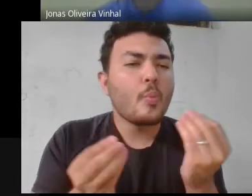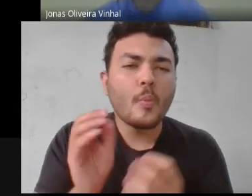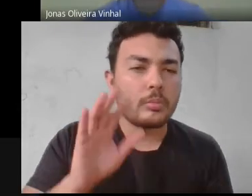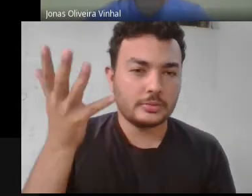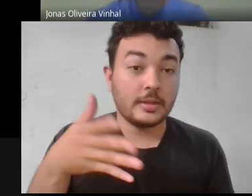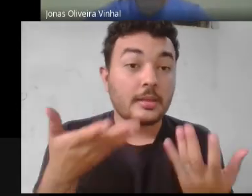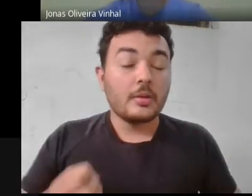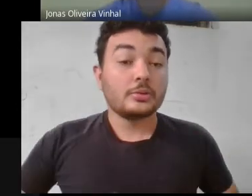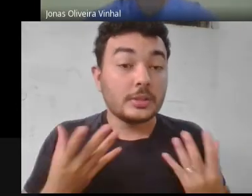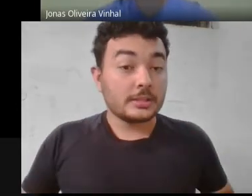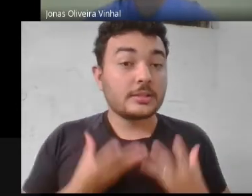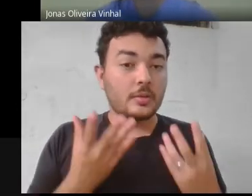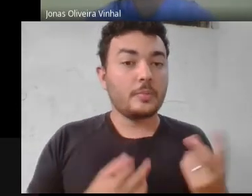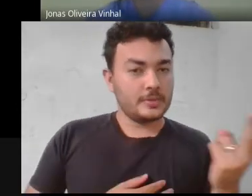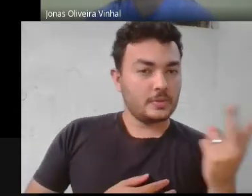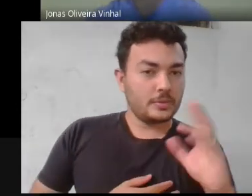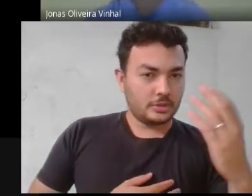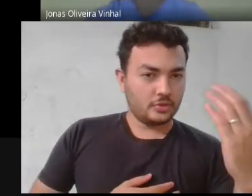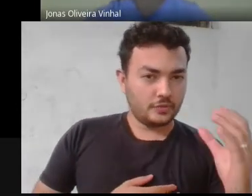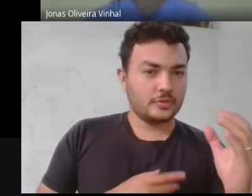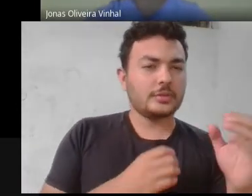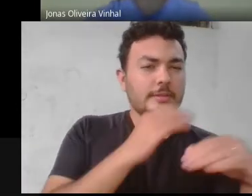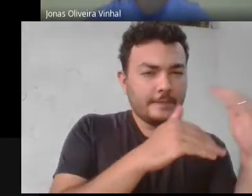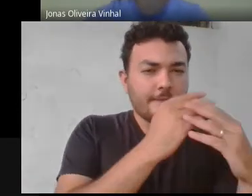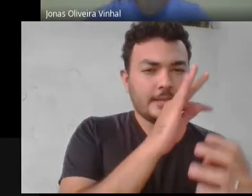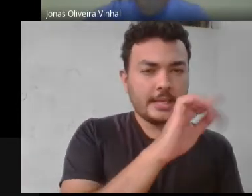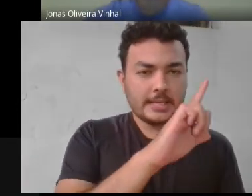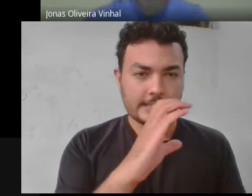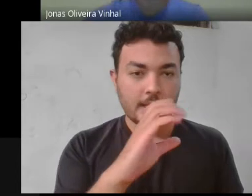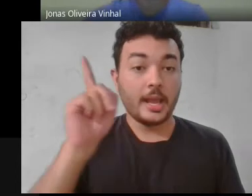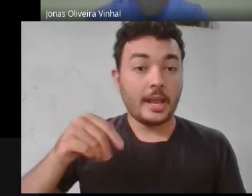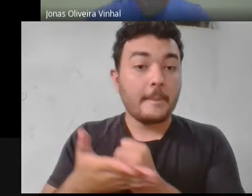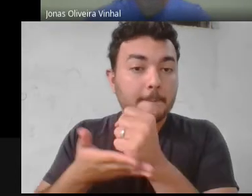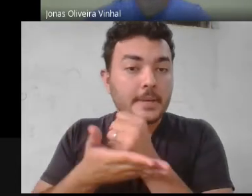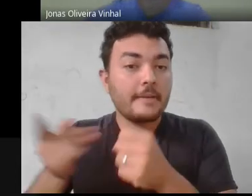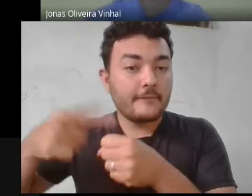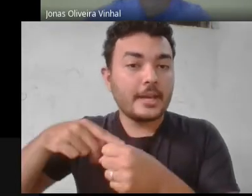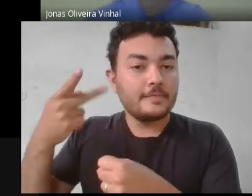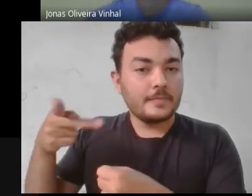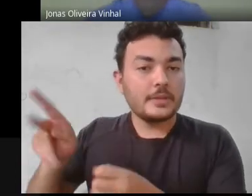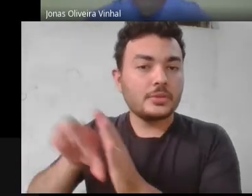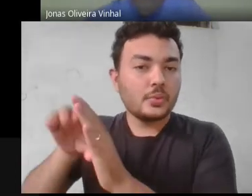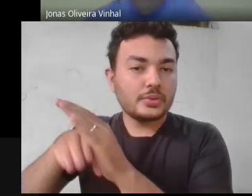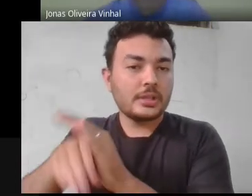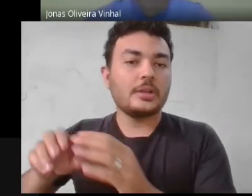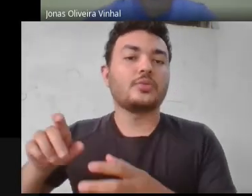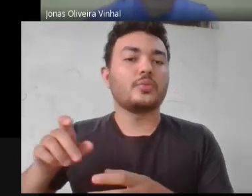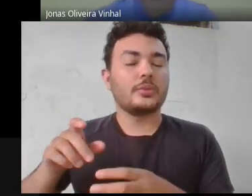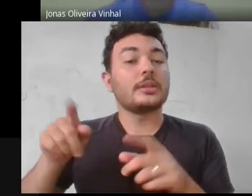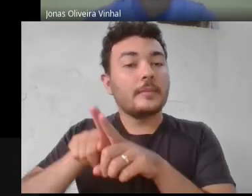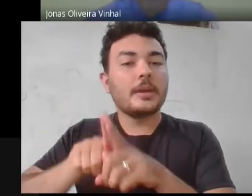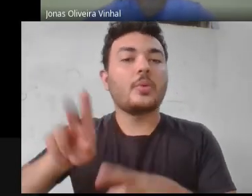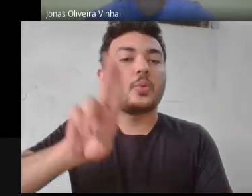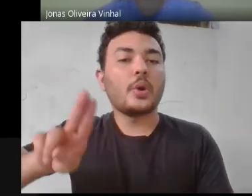questão. Então, a inspiração para esses dois cientistas desenvolver essa teoria foi baseada nesse conceito e utilizando as ferramentas da mecânica